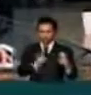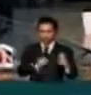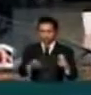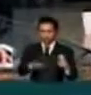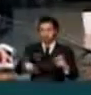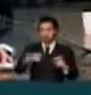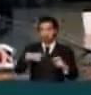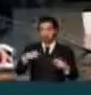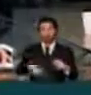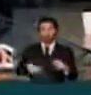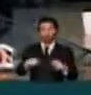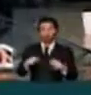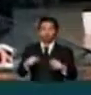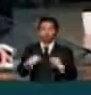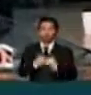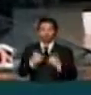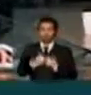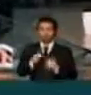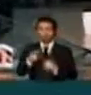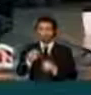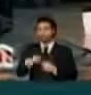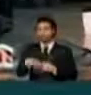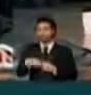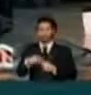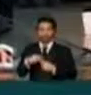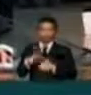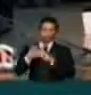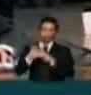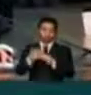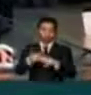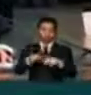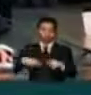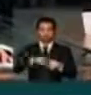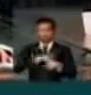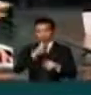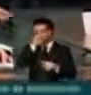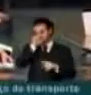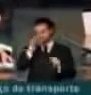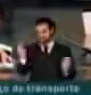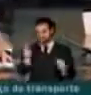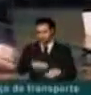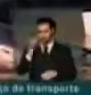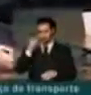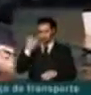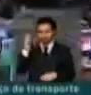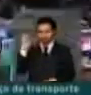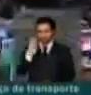são os micro-ônibus que resolvem nossos problemas. Juntos seremos fortes para ajudar esse país. Muito obrigado.